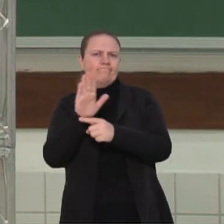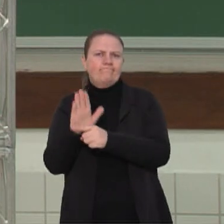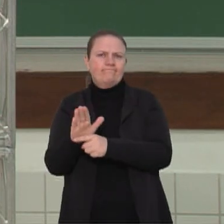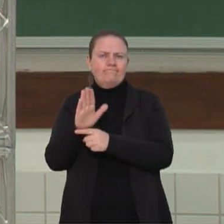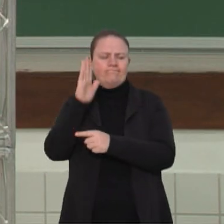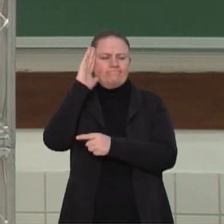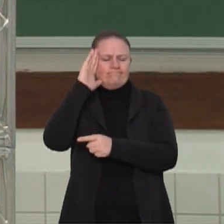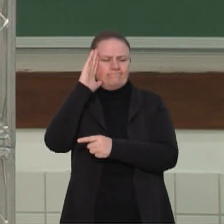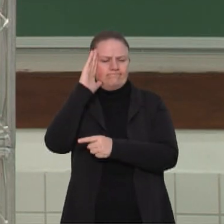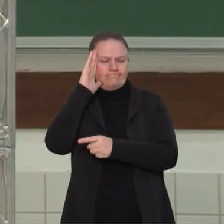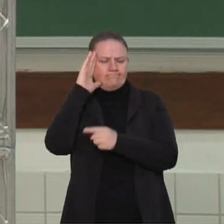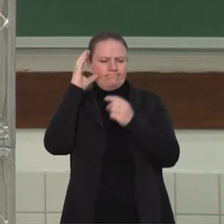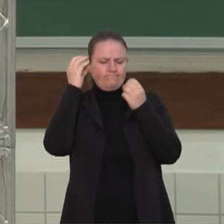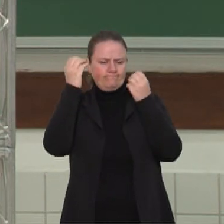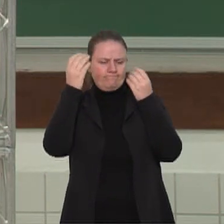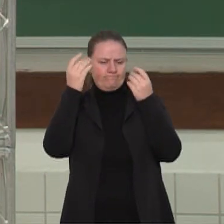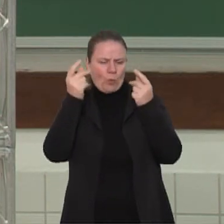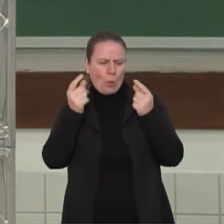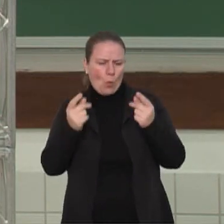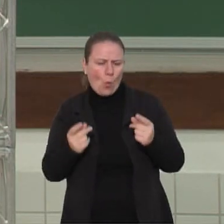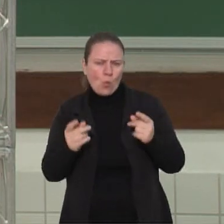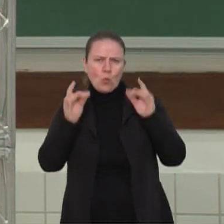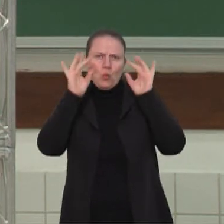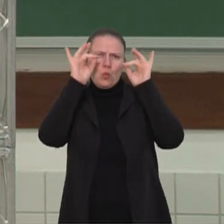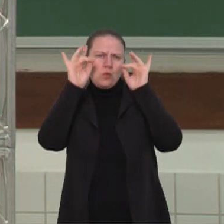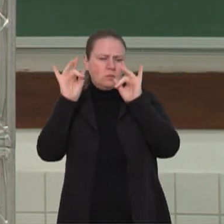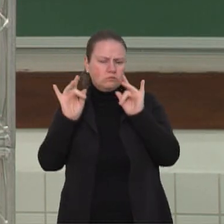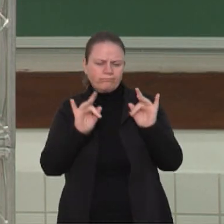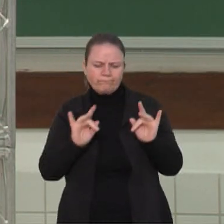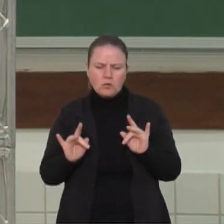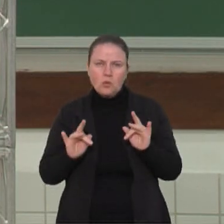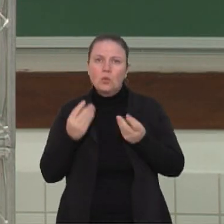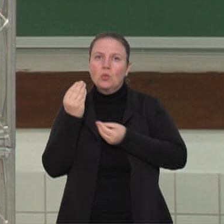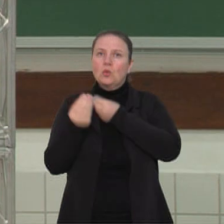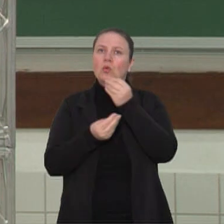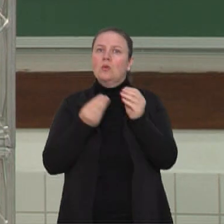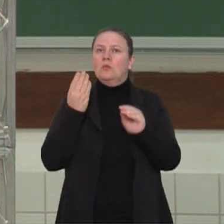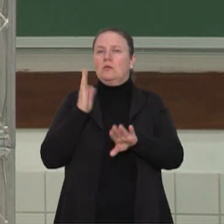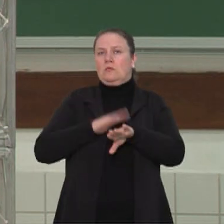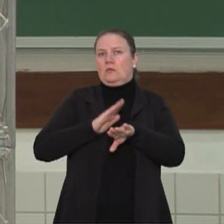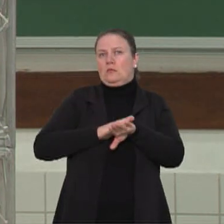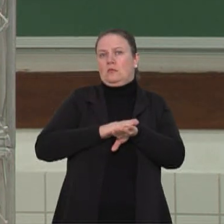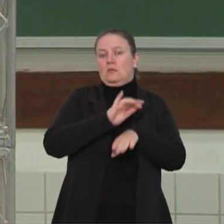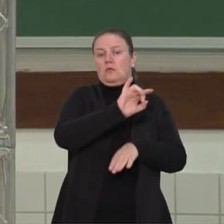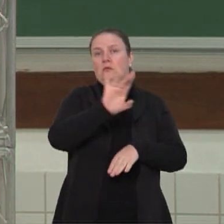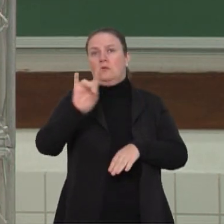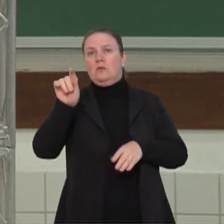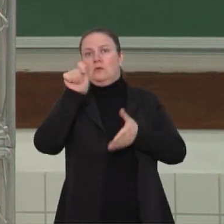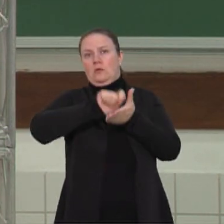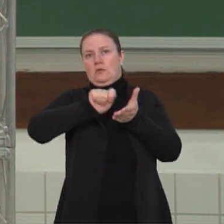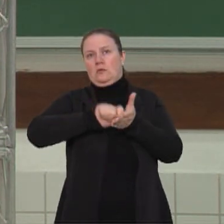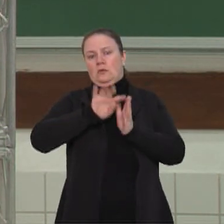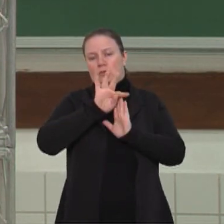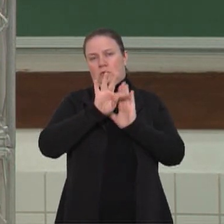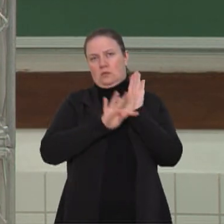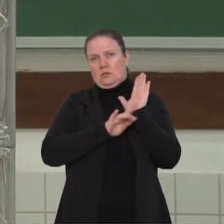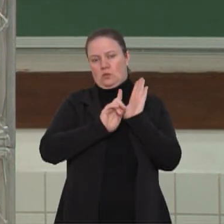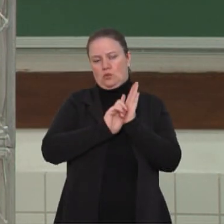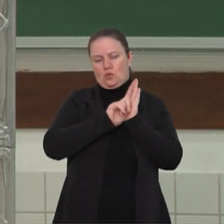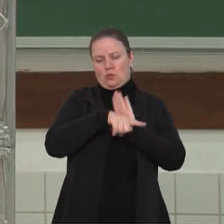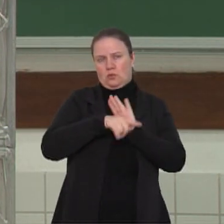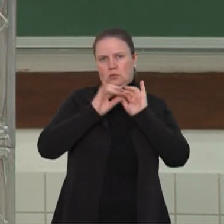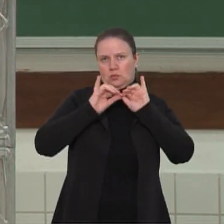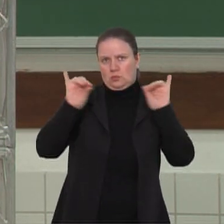compreensão sobre o gênero para que vocês possam produzir textos nesse gênero. E aí, quais são então os